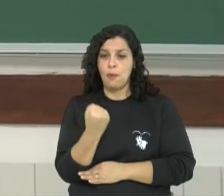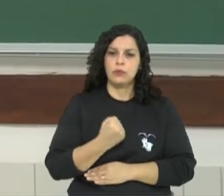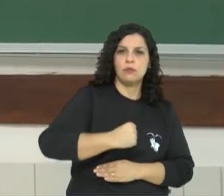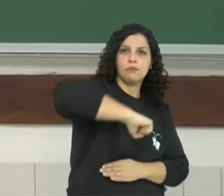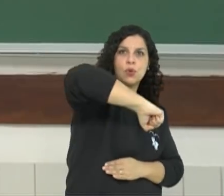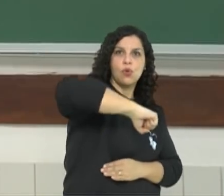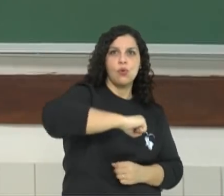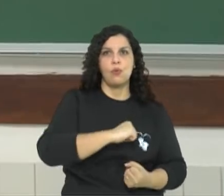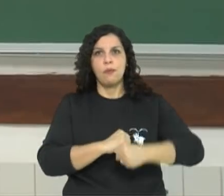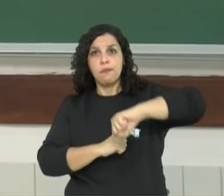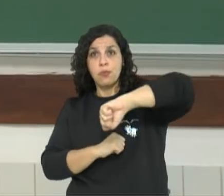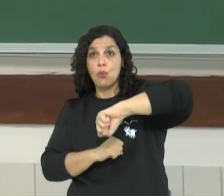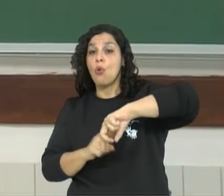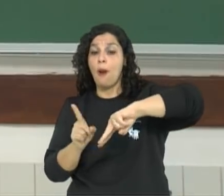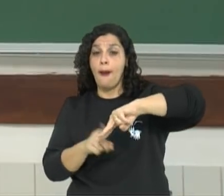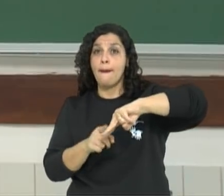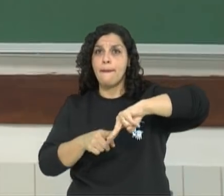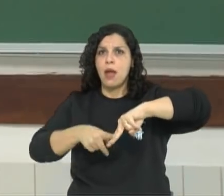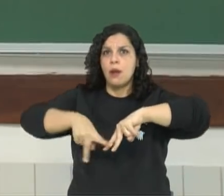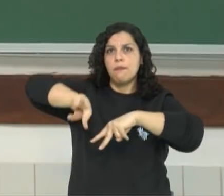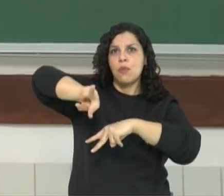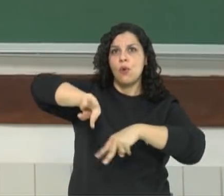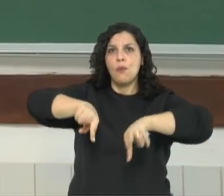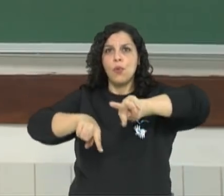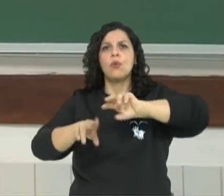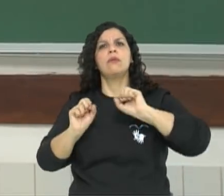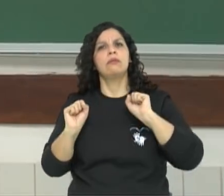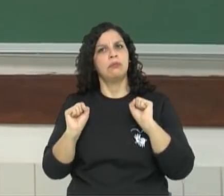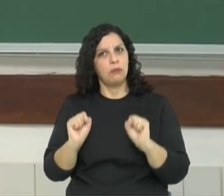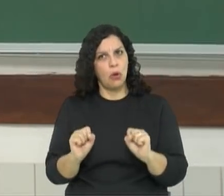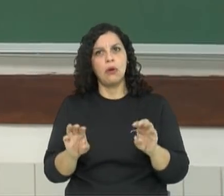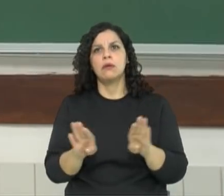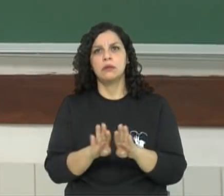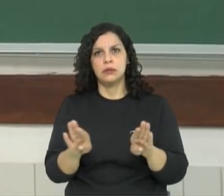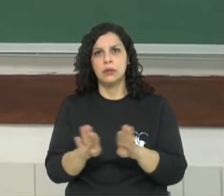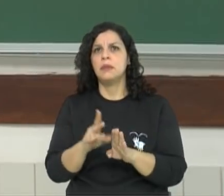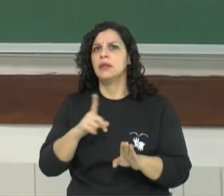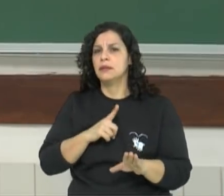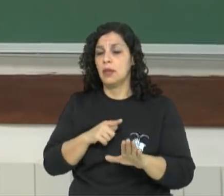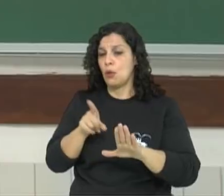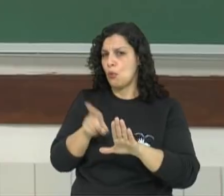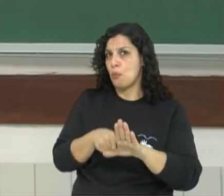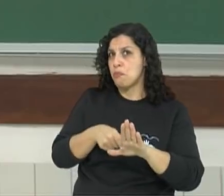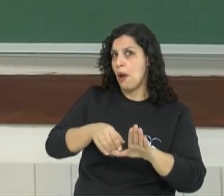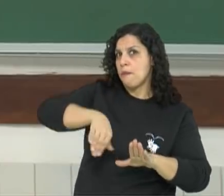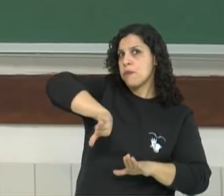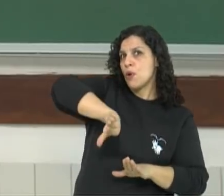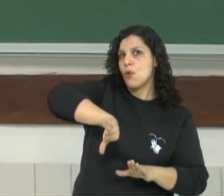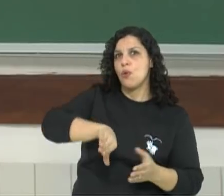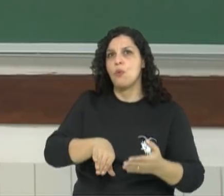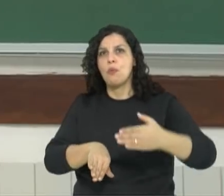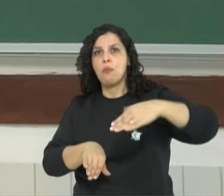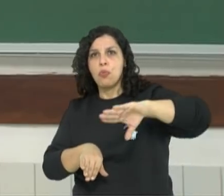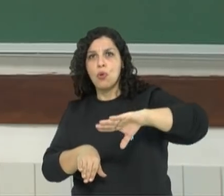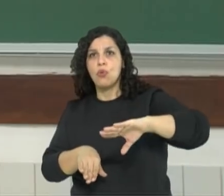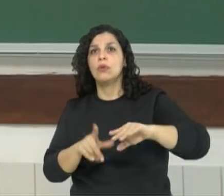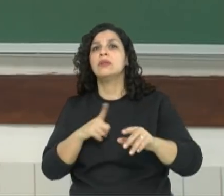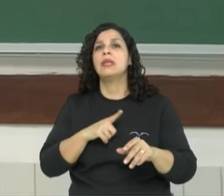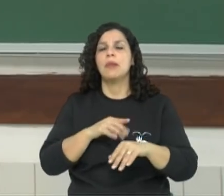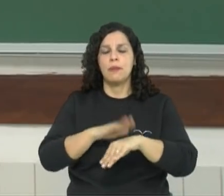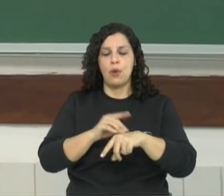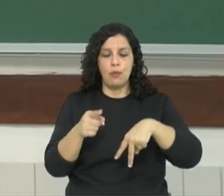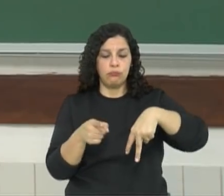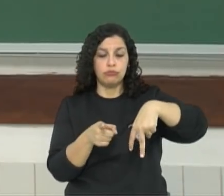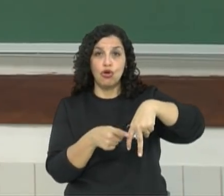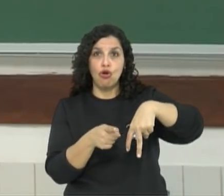que o golpe não acerte em mim, acerte no meu braço. Ou usar a minha perna, né, erguer a minha perna, usar a coxa, o joelho,